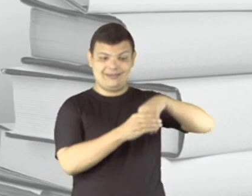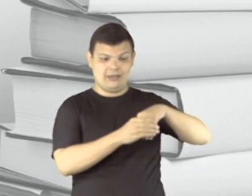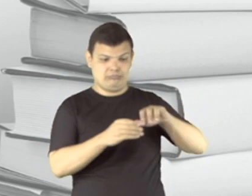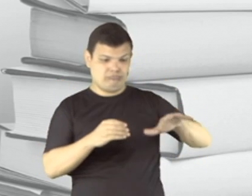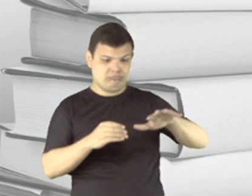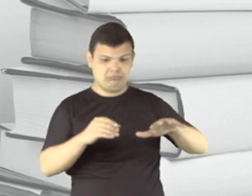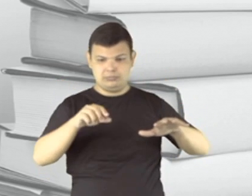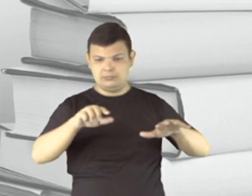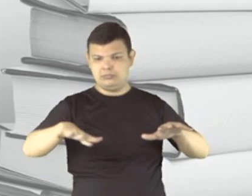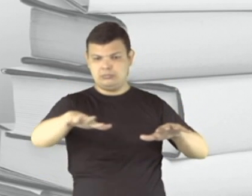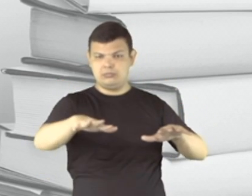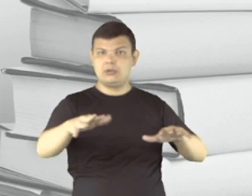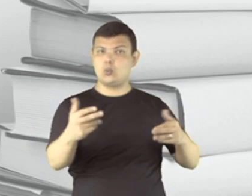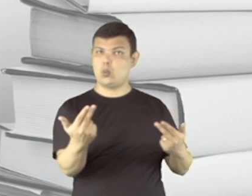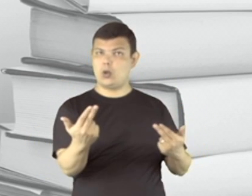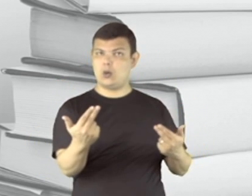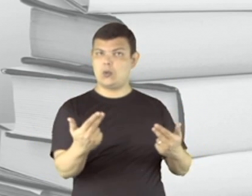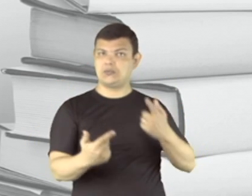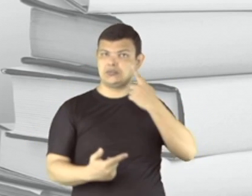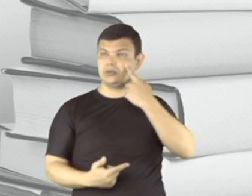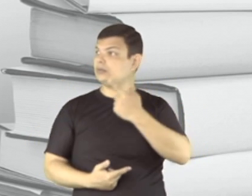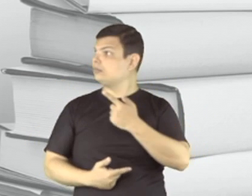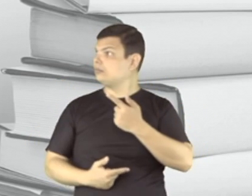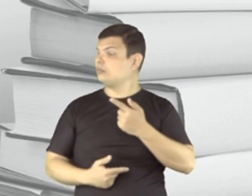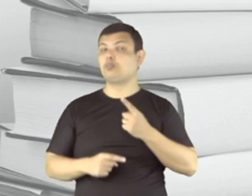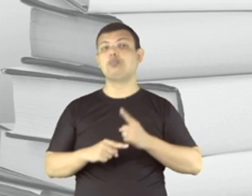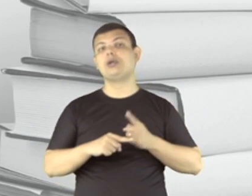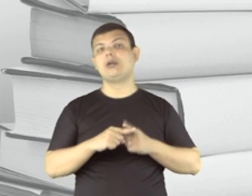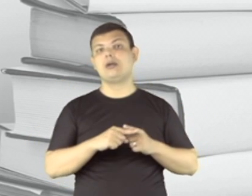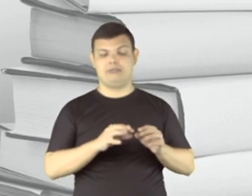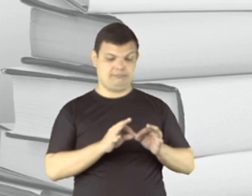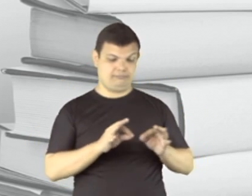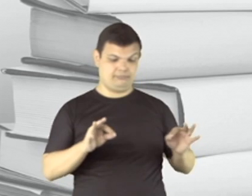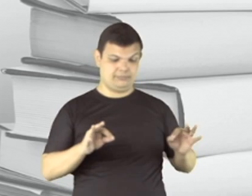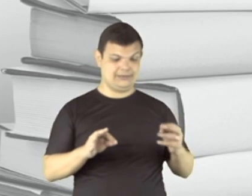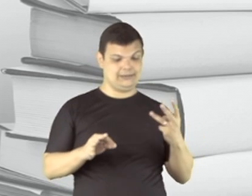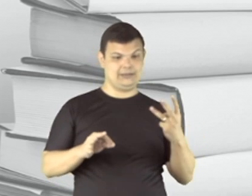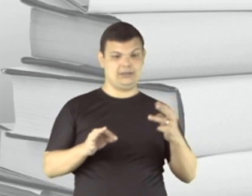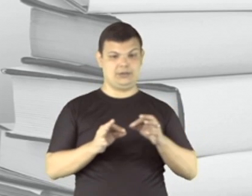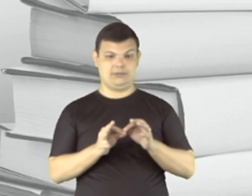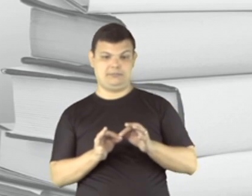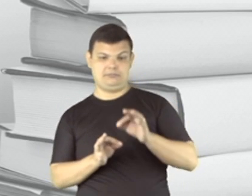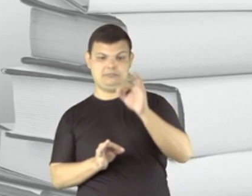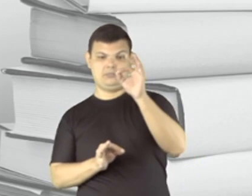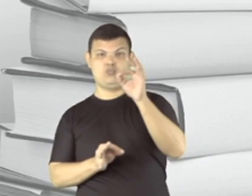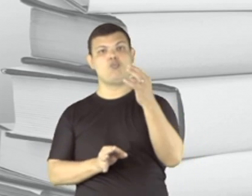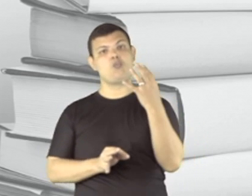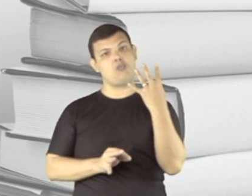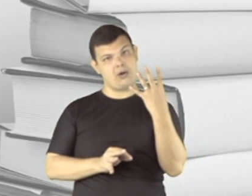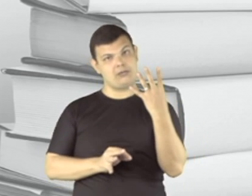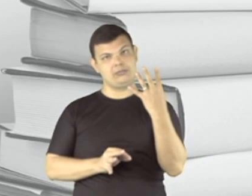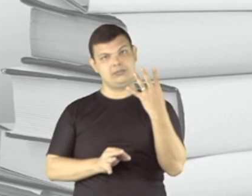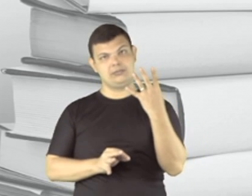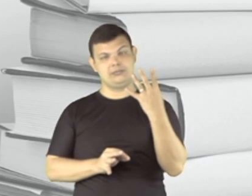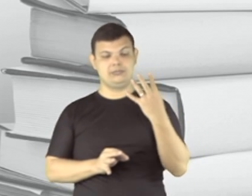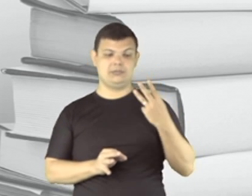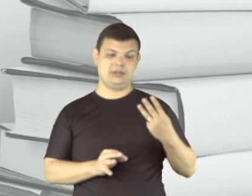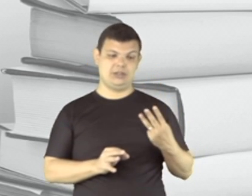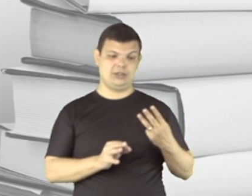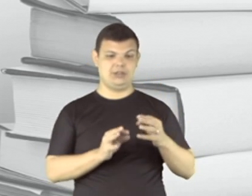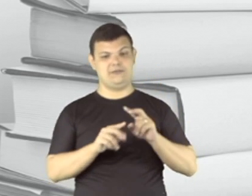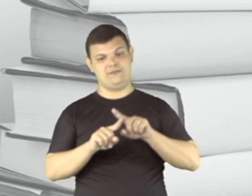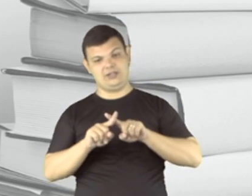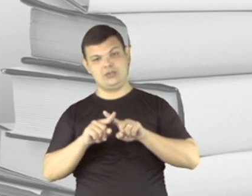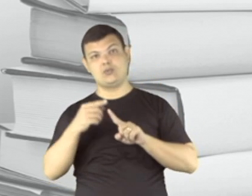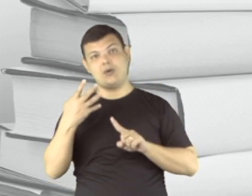se equivale, ó. 12, 12, porque eu tenho 3 de base e tenho 4 de altura, 3 vezes